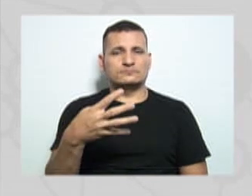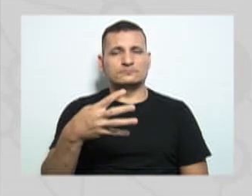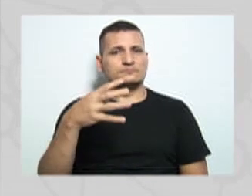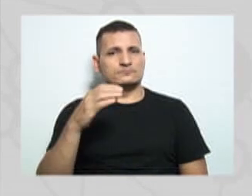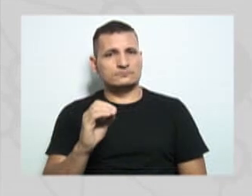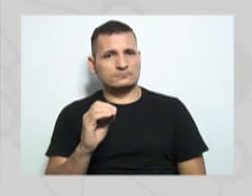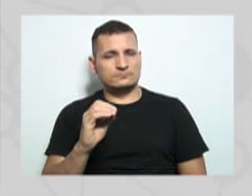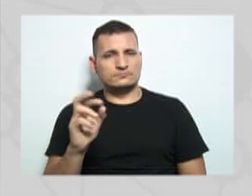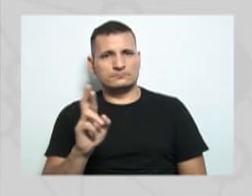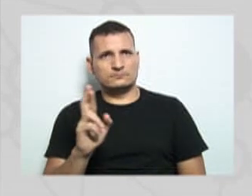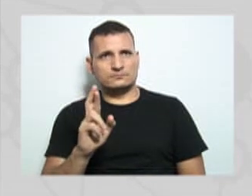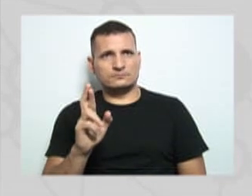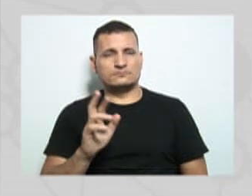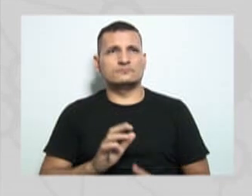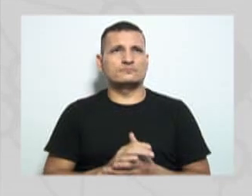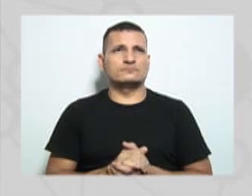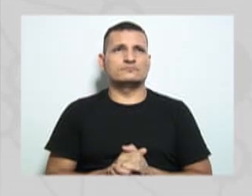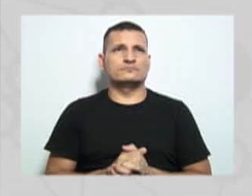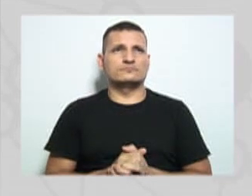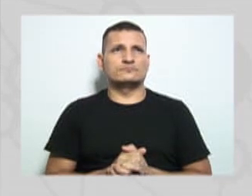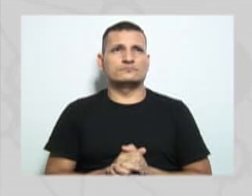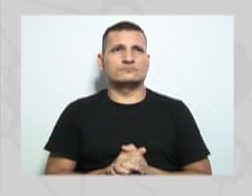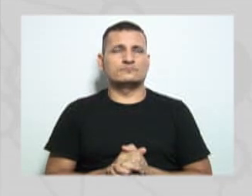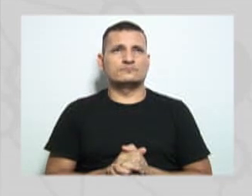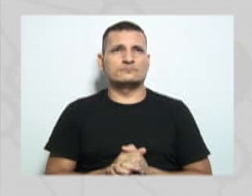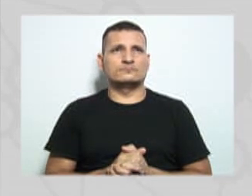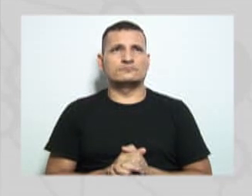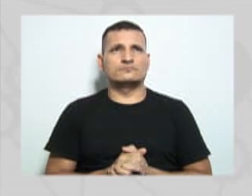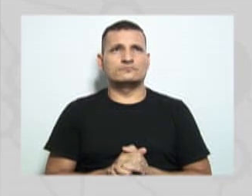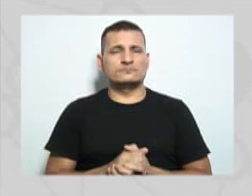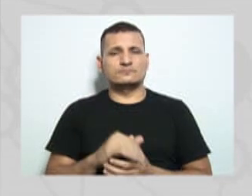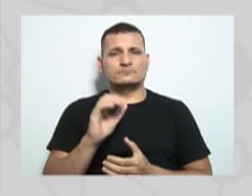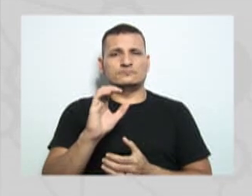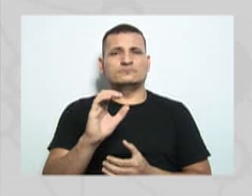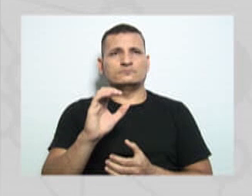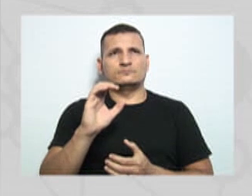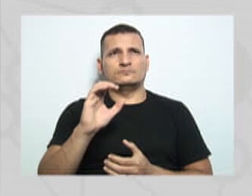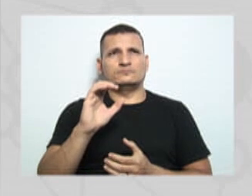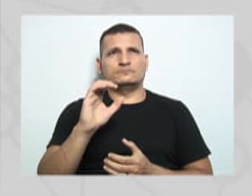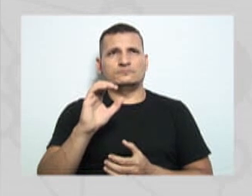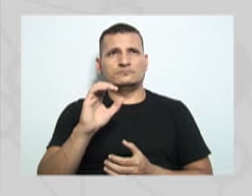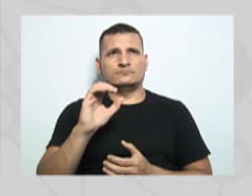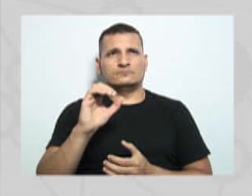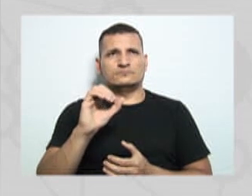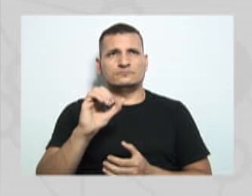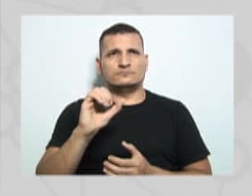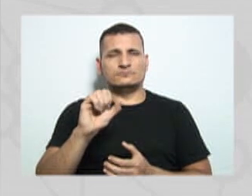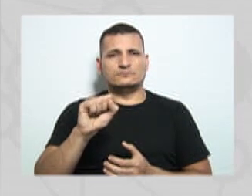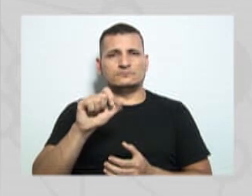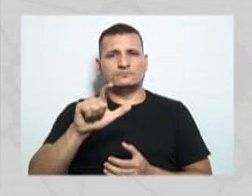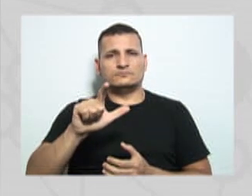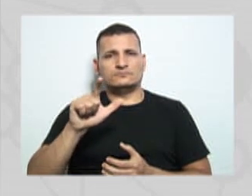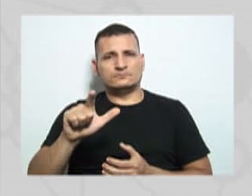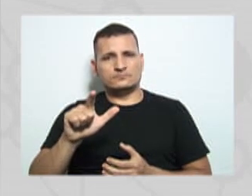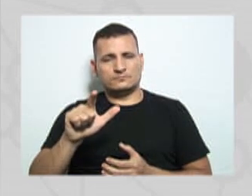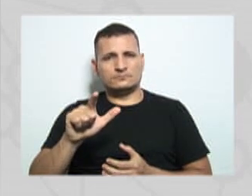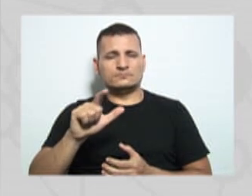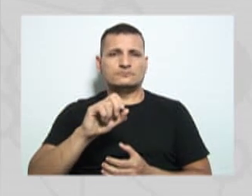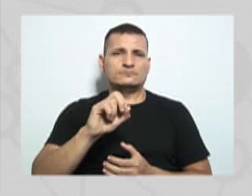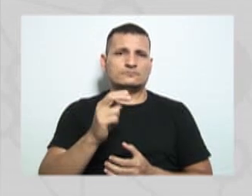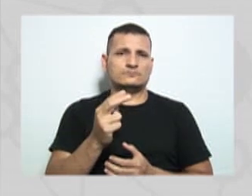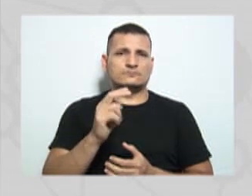R$540. O cálculo da contribuição social e do IRPJ funcionam da mesma